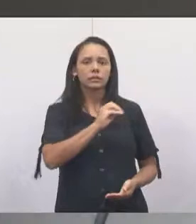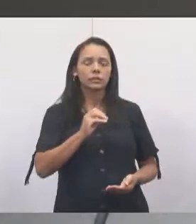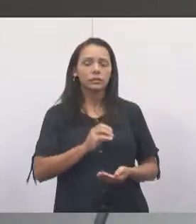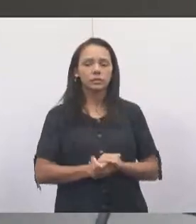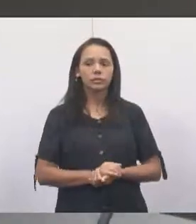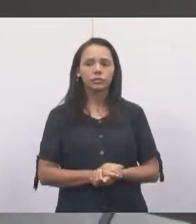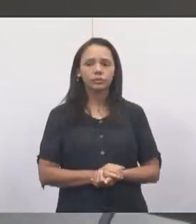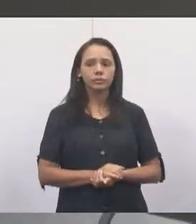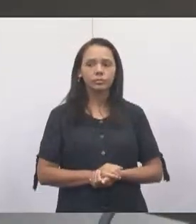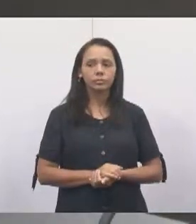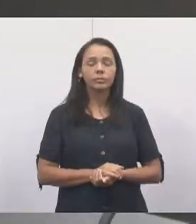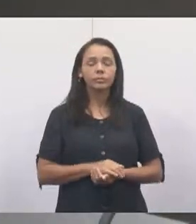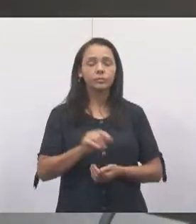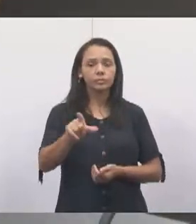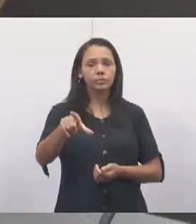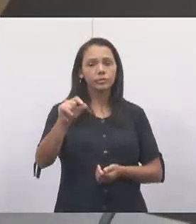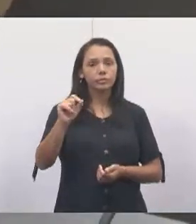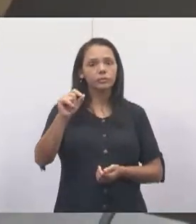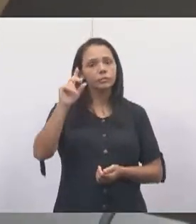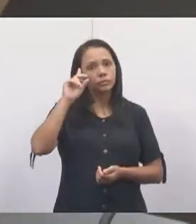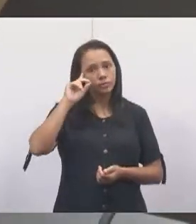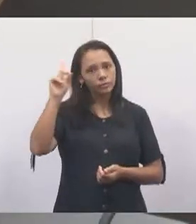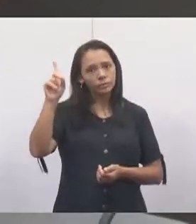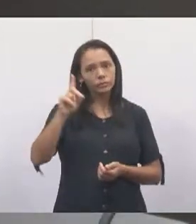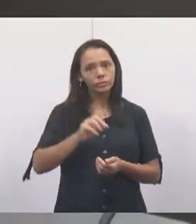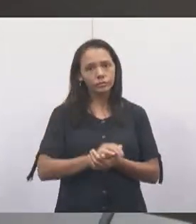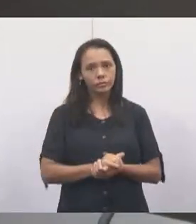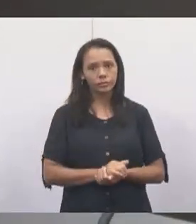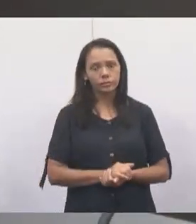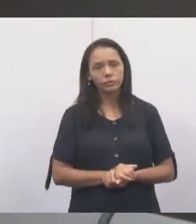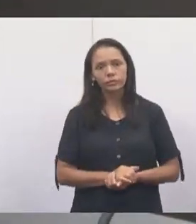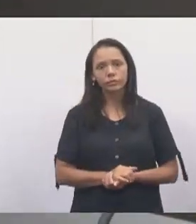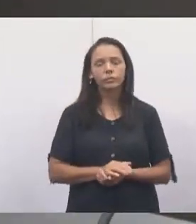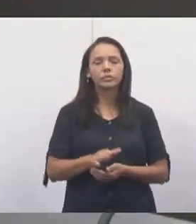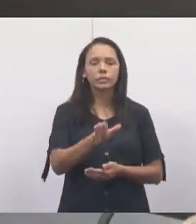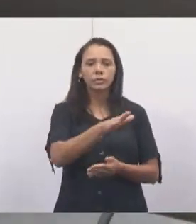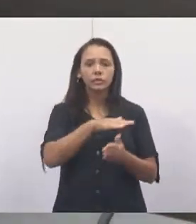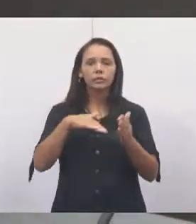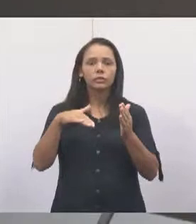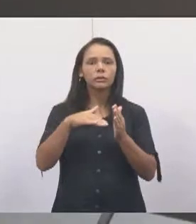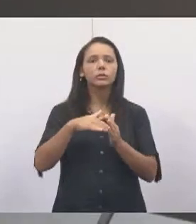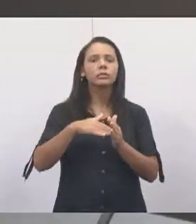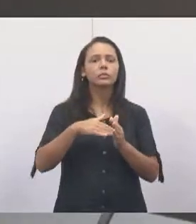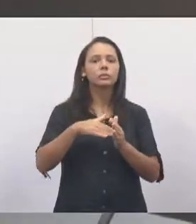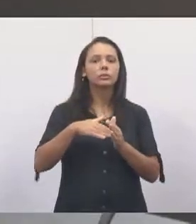escolha em data unificada em todo o território nacional.